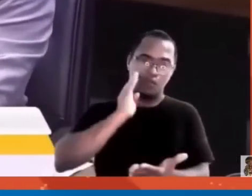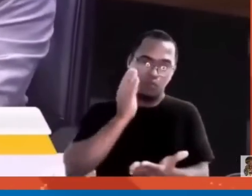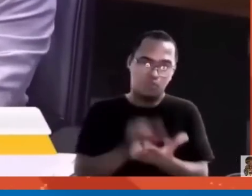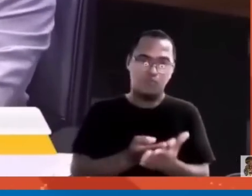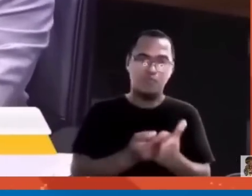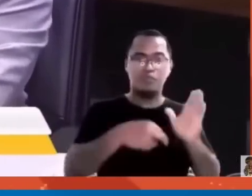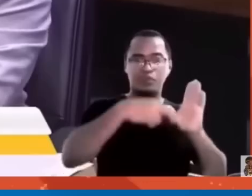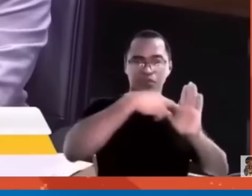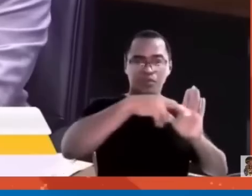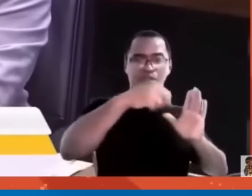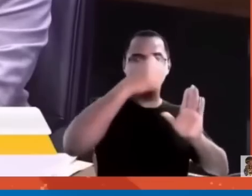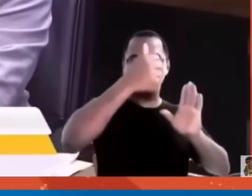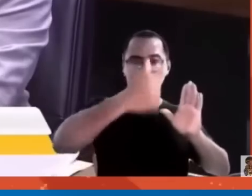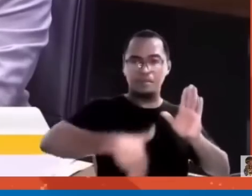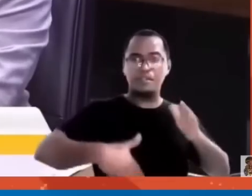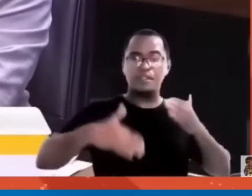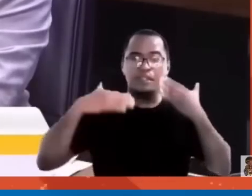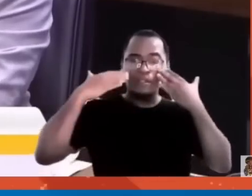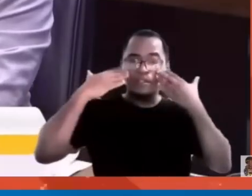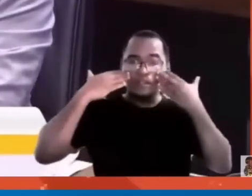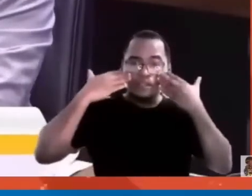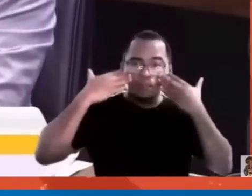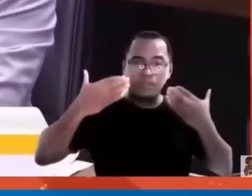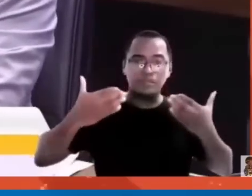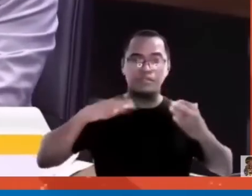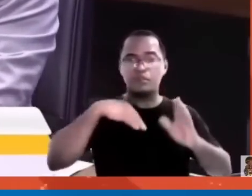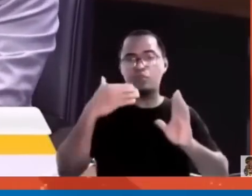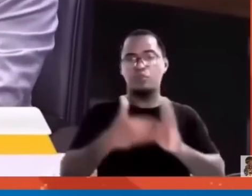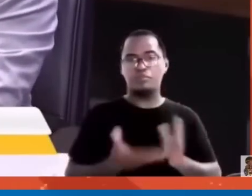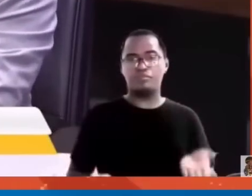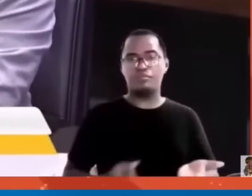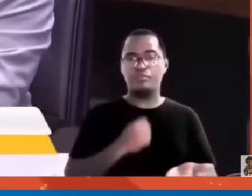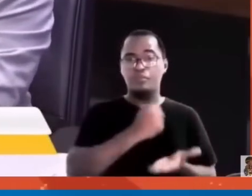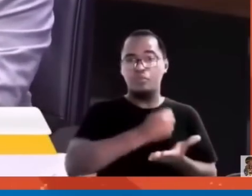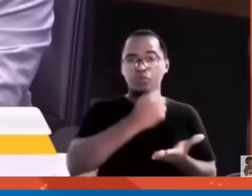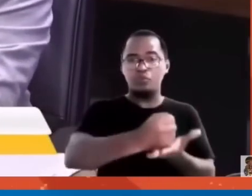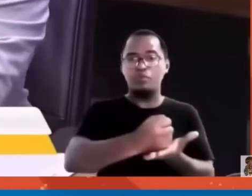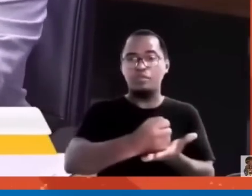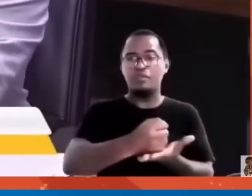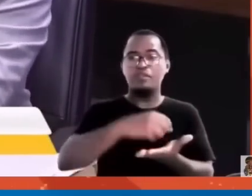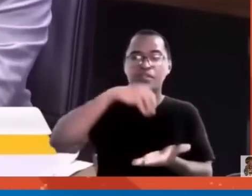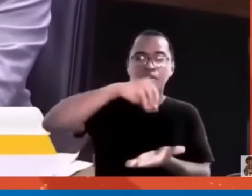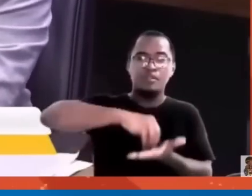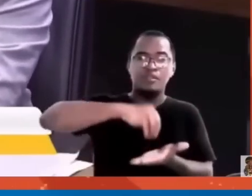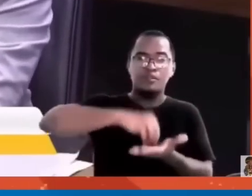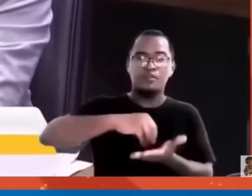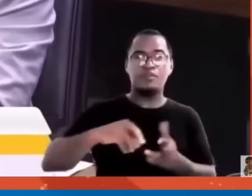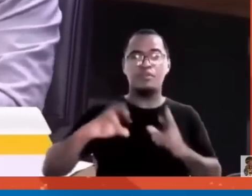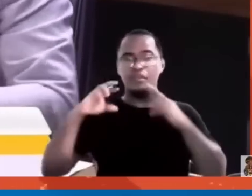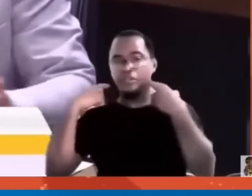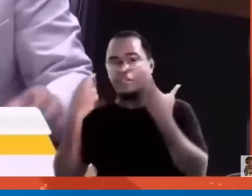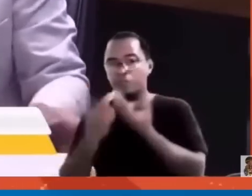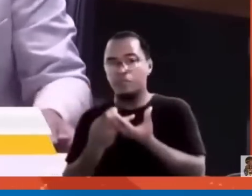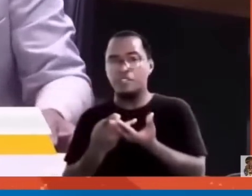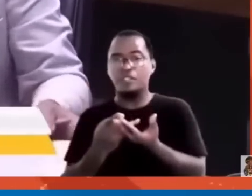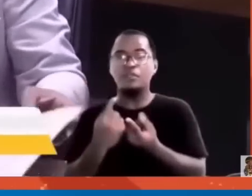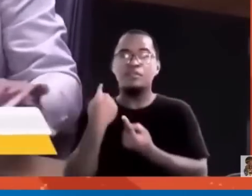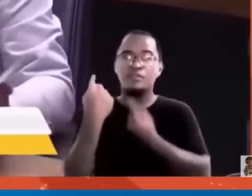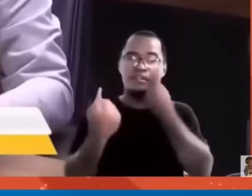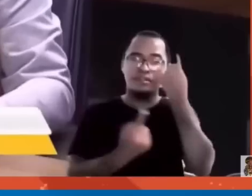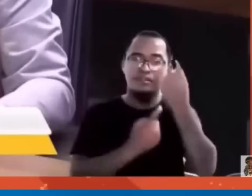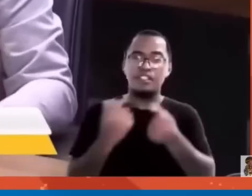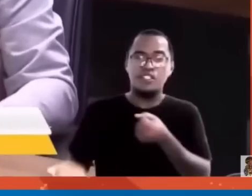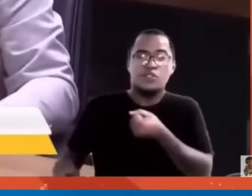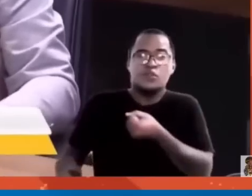mas tem as provas de absolutamente tudo. De documentos que não seguiram, de reuniões que fizeram e foi a